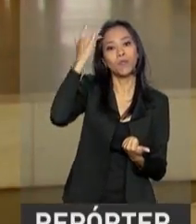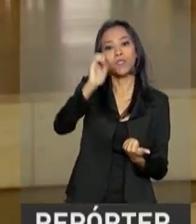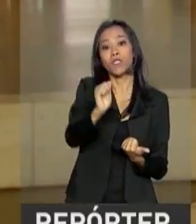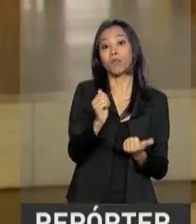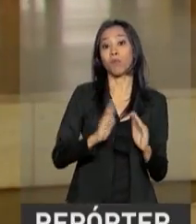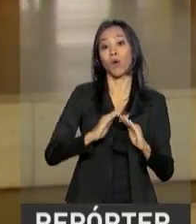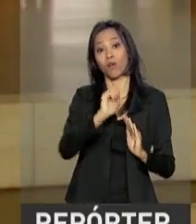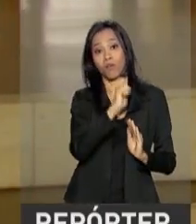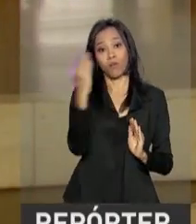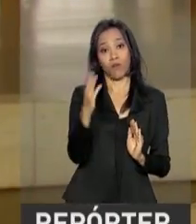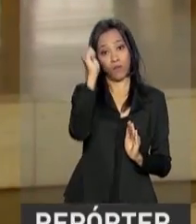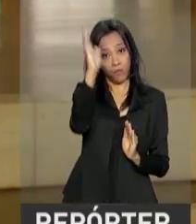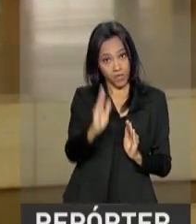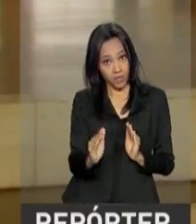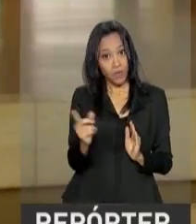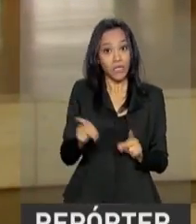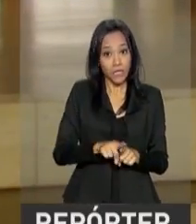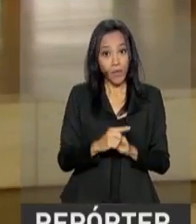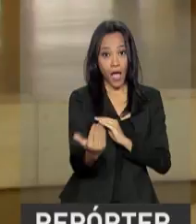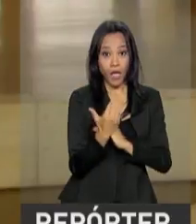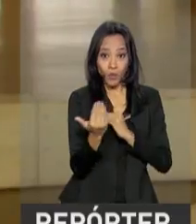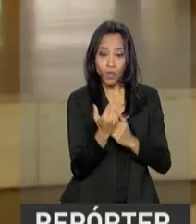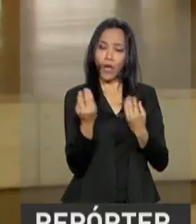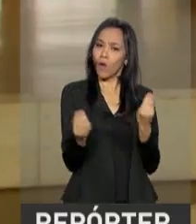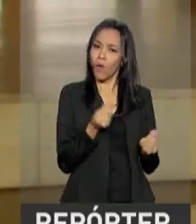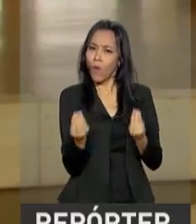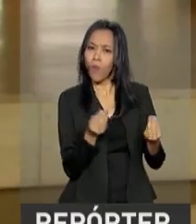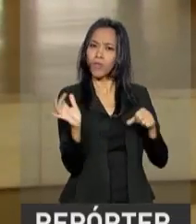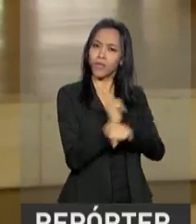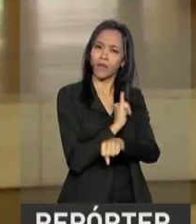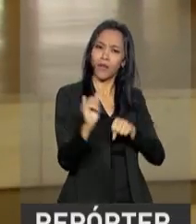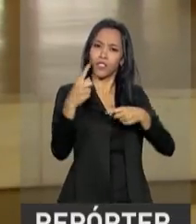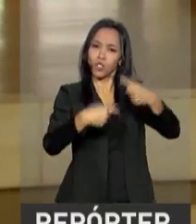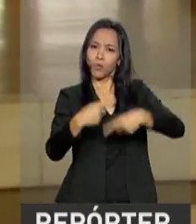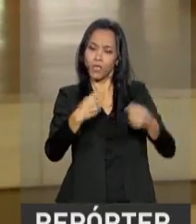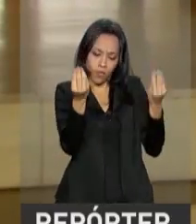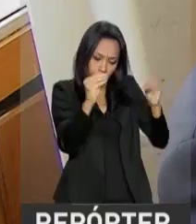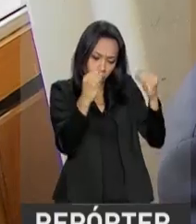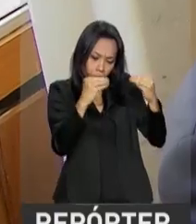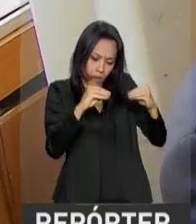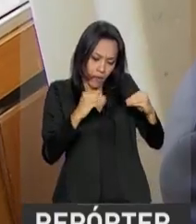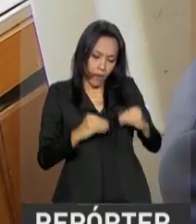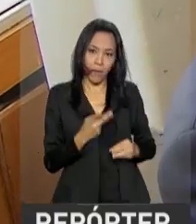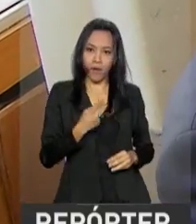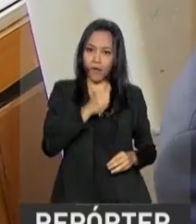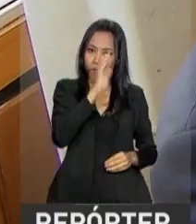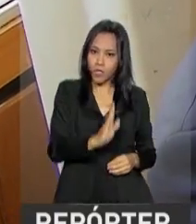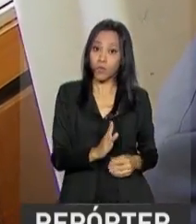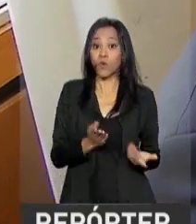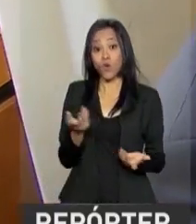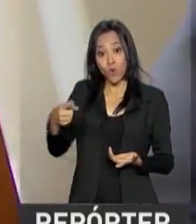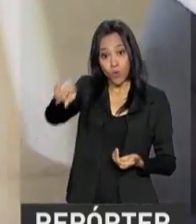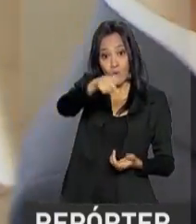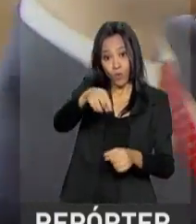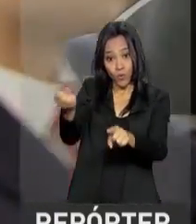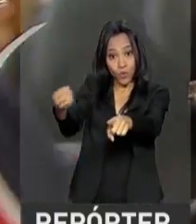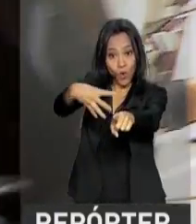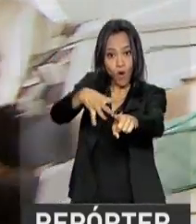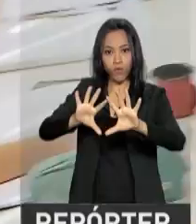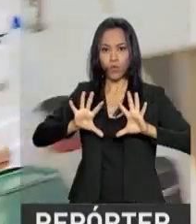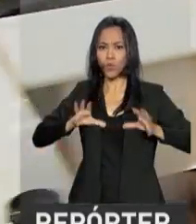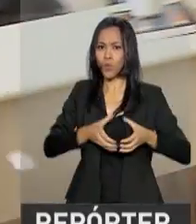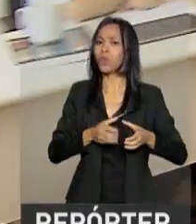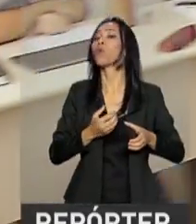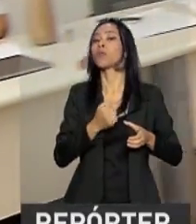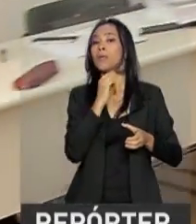exterior e ajudar a formular e a executar a política externa do país. Os novos servidores vão se juntar a um time de